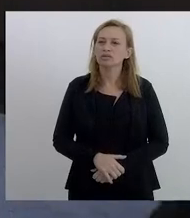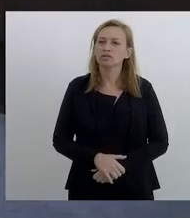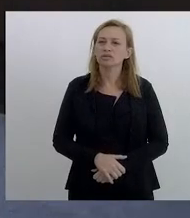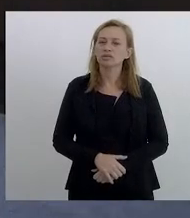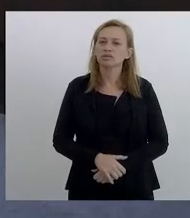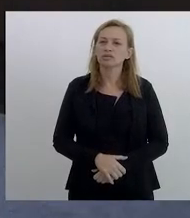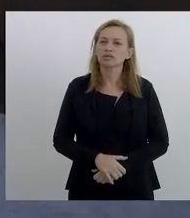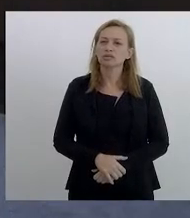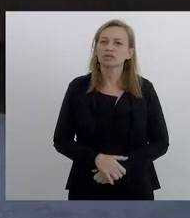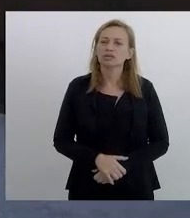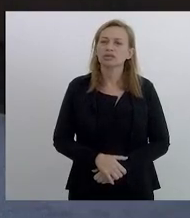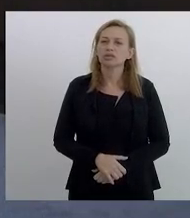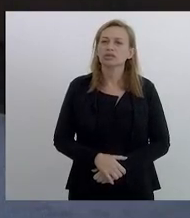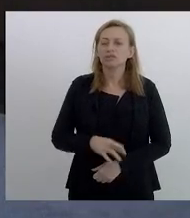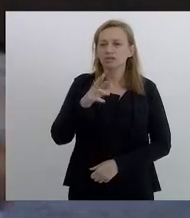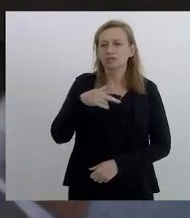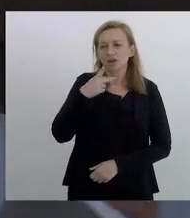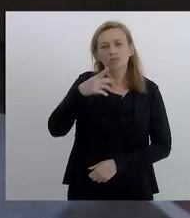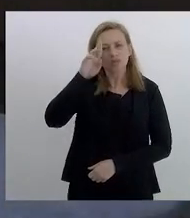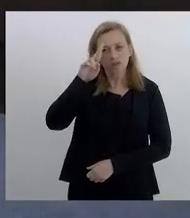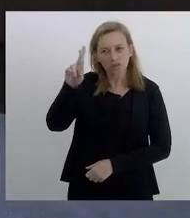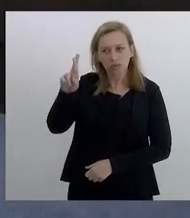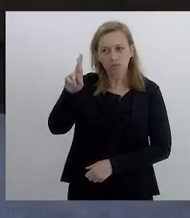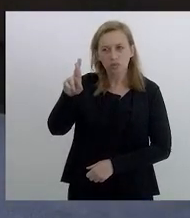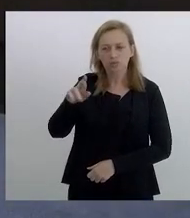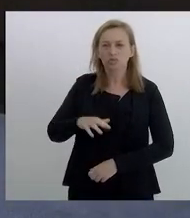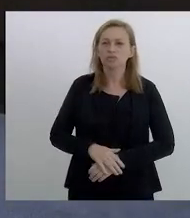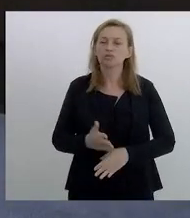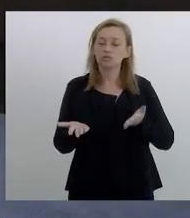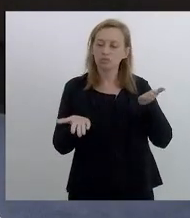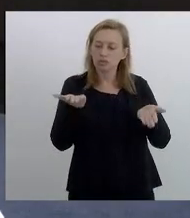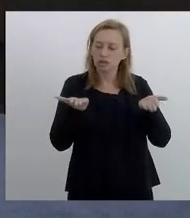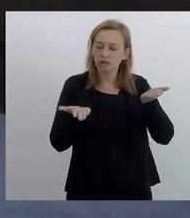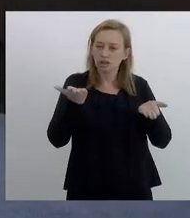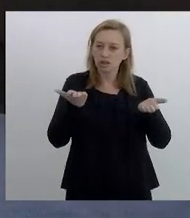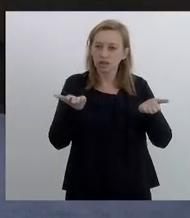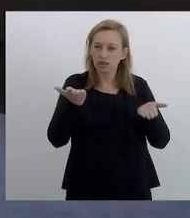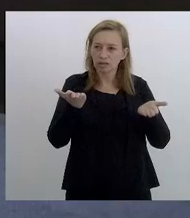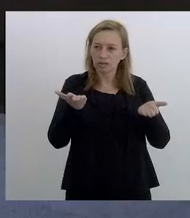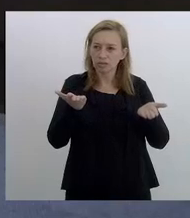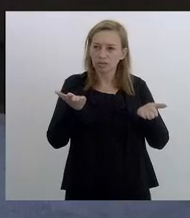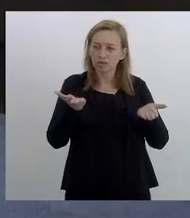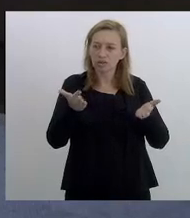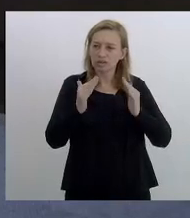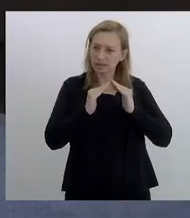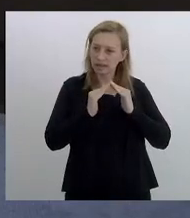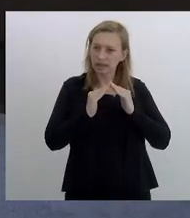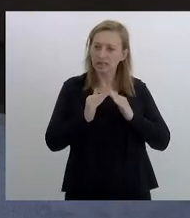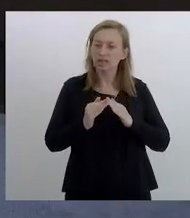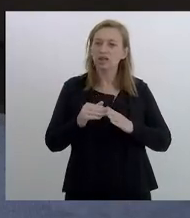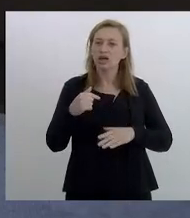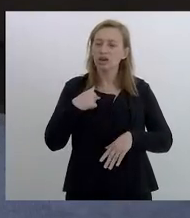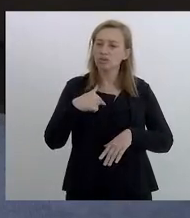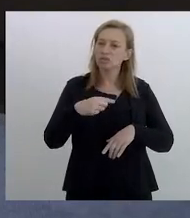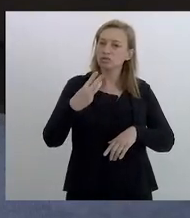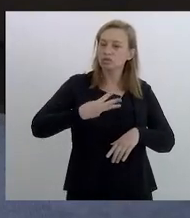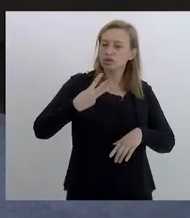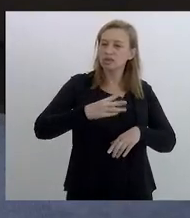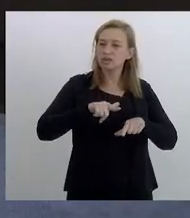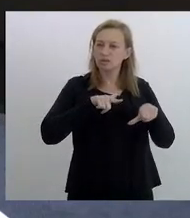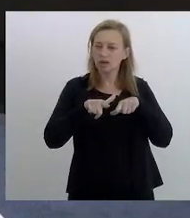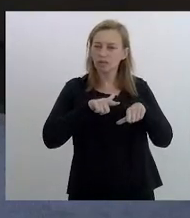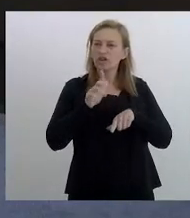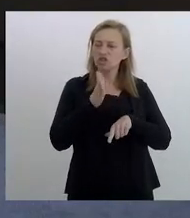quero dizer ao senhor que o senhor é um ponto de equilíbrio dessa casa. Eu estou no meu terceiro mandato,